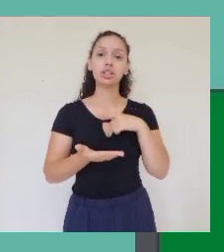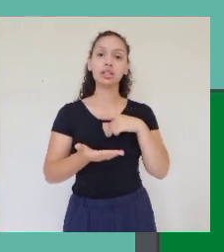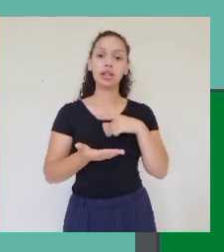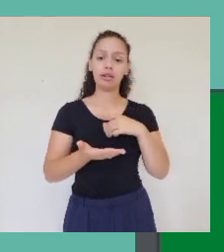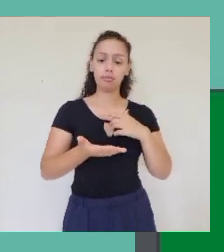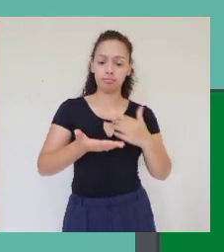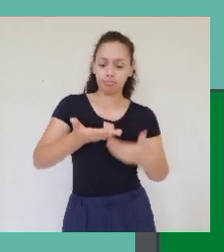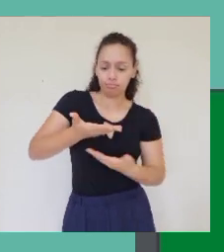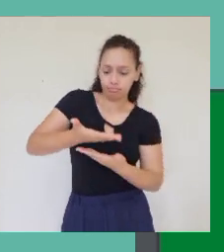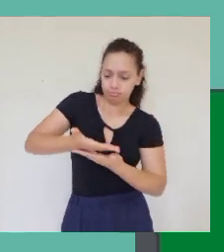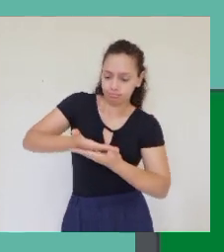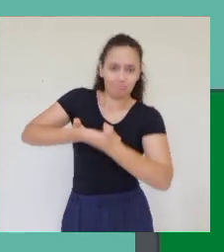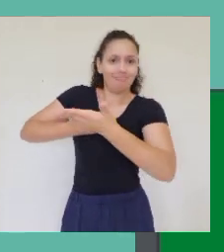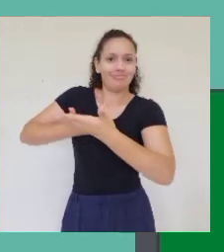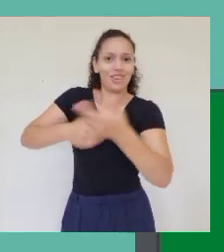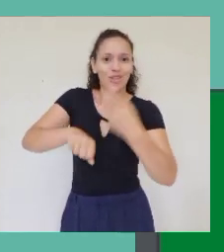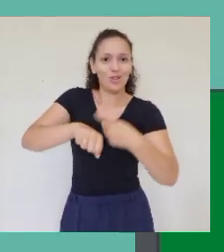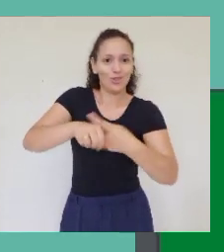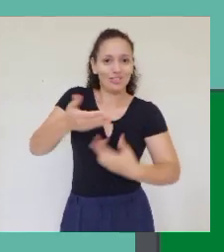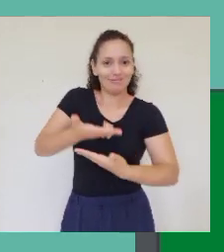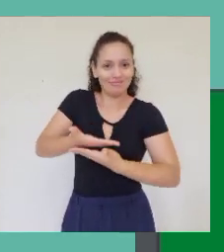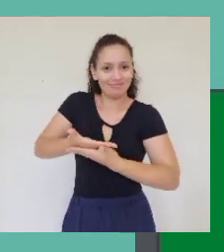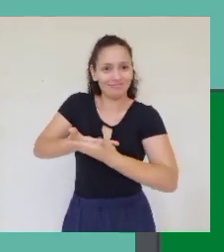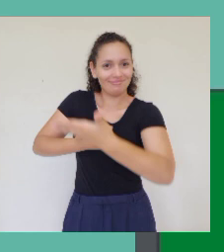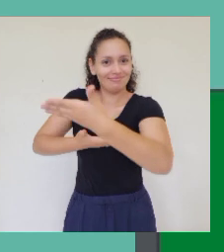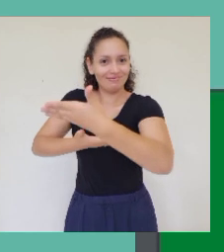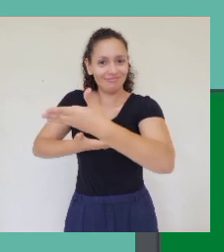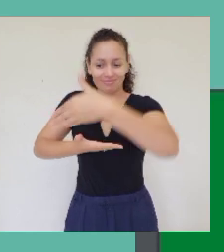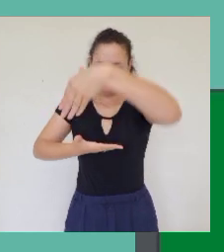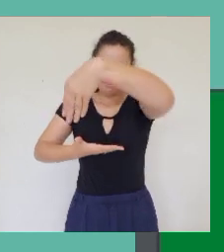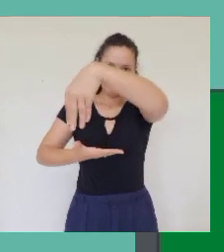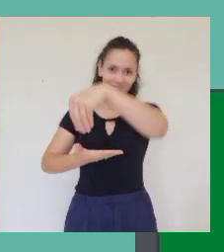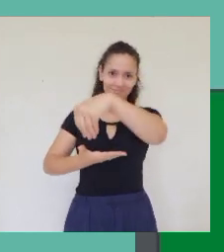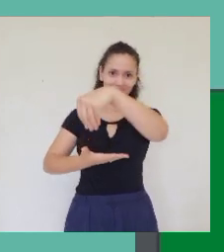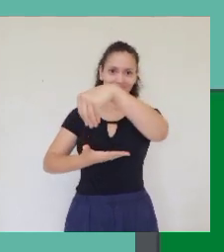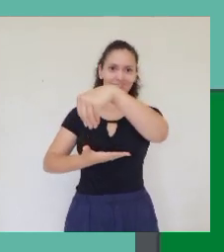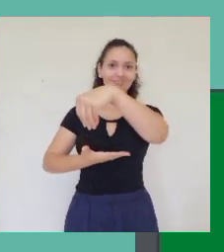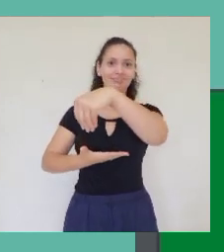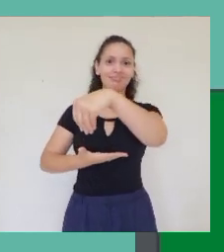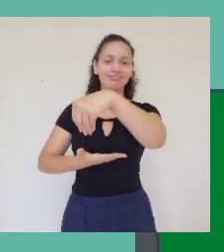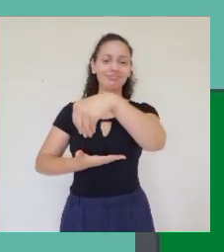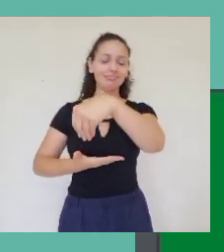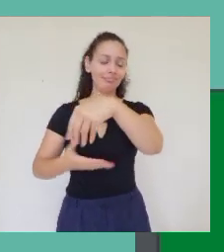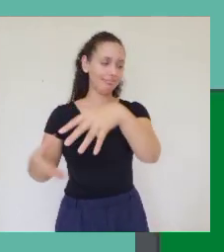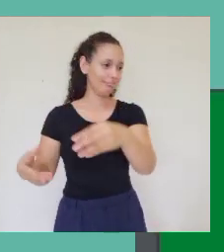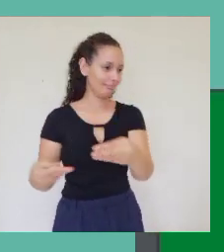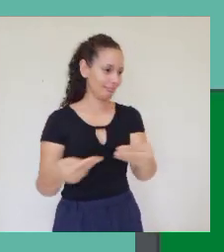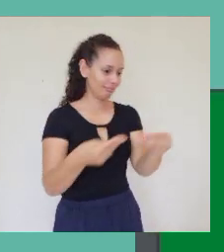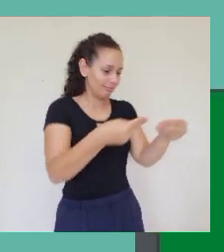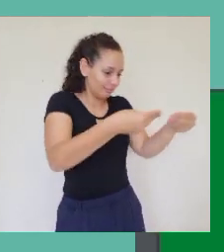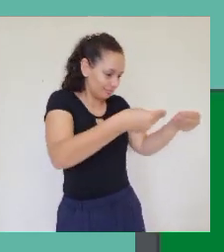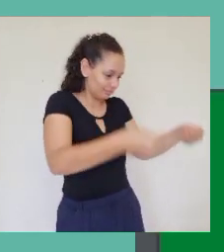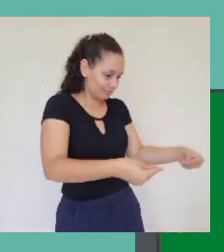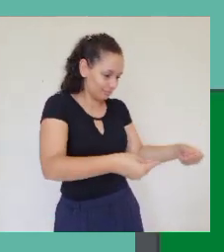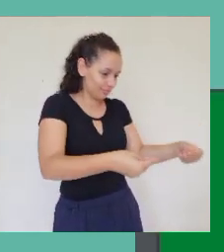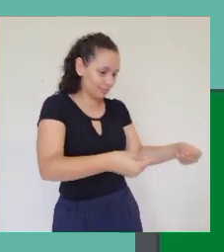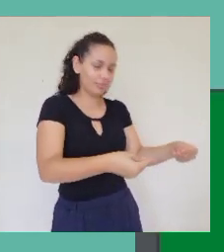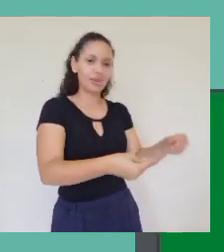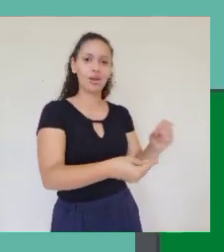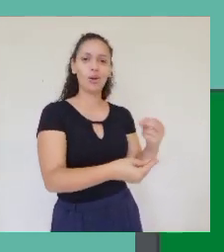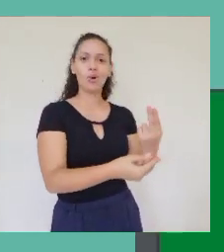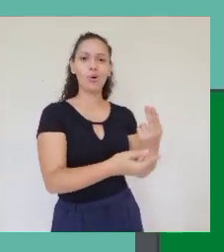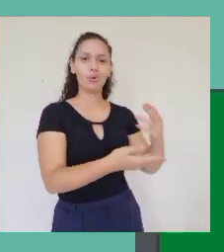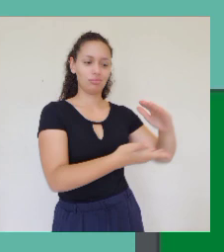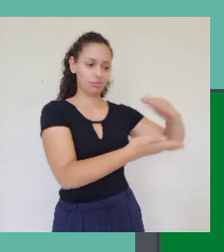marcando. E o ideal é que você tente apoiar no notebook ali, na parte próxima ao teclado. Ou feche